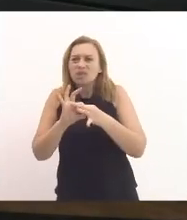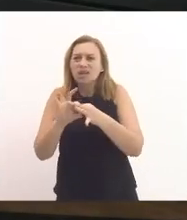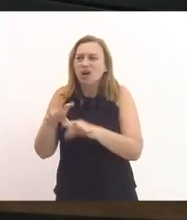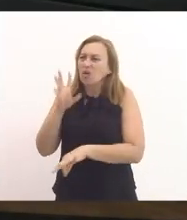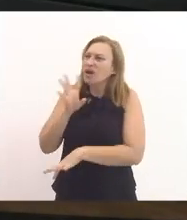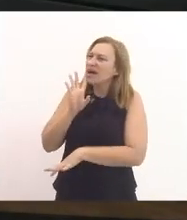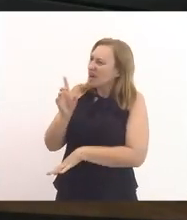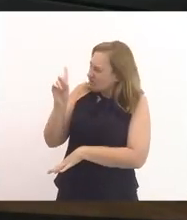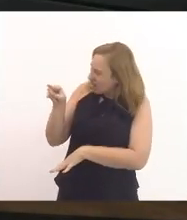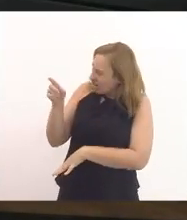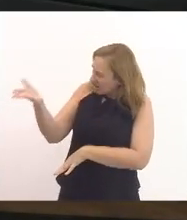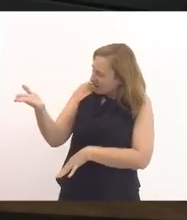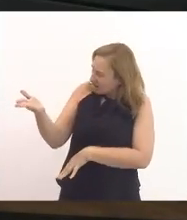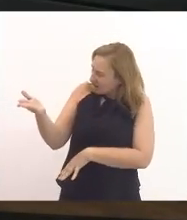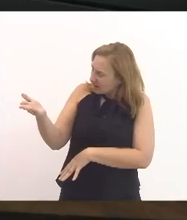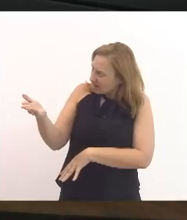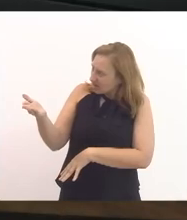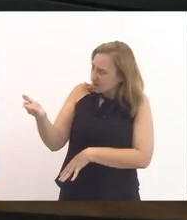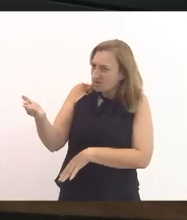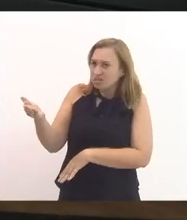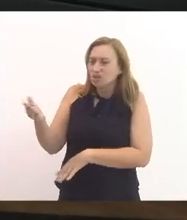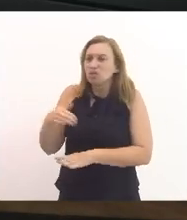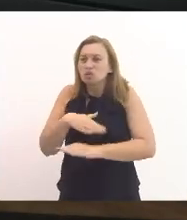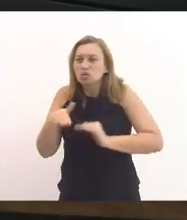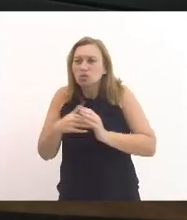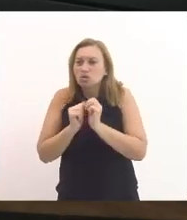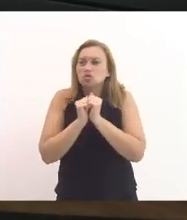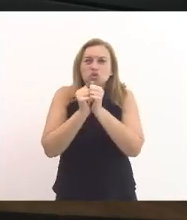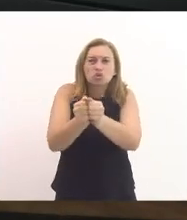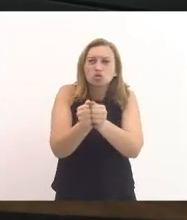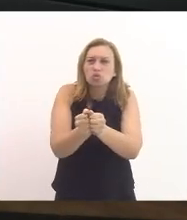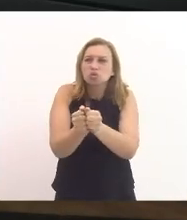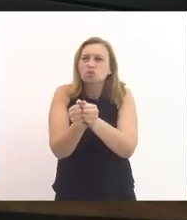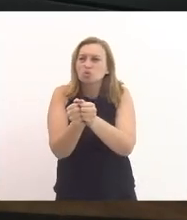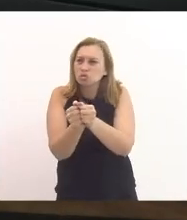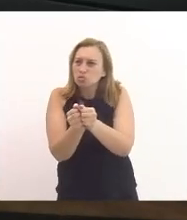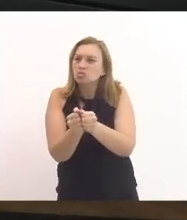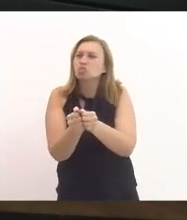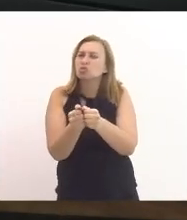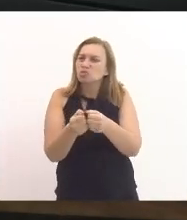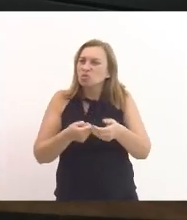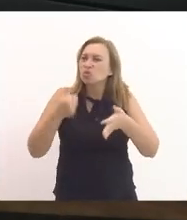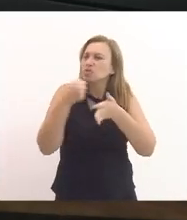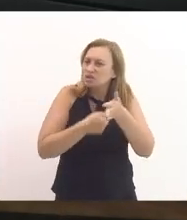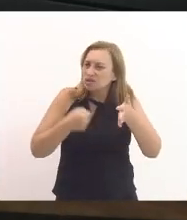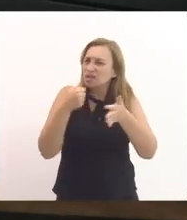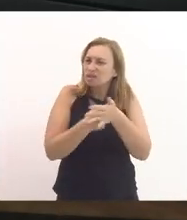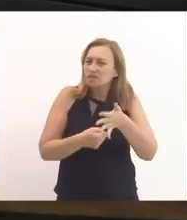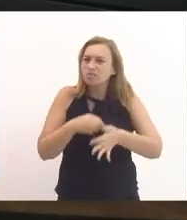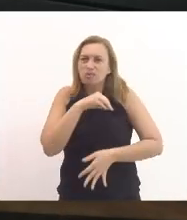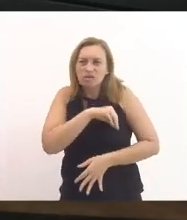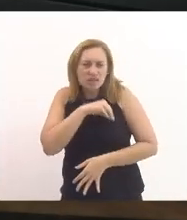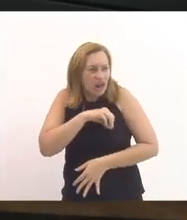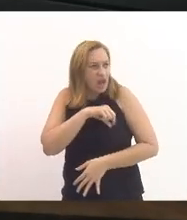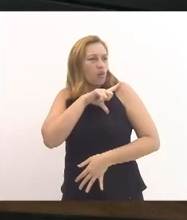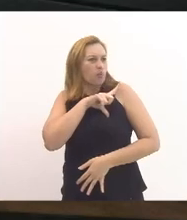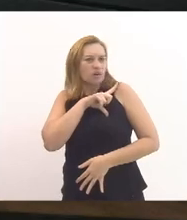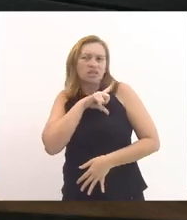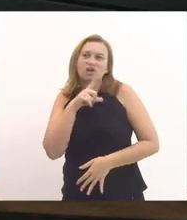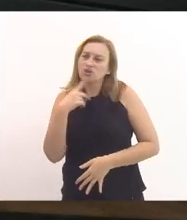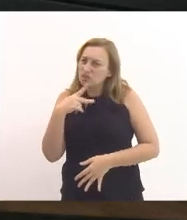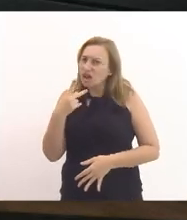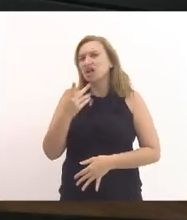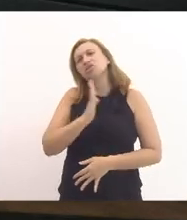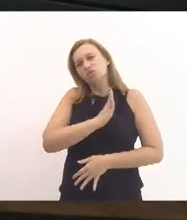tão bacana no aumento né não foi todo mundo é de junto não tem vaidade todo mundo falou Pô cara tô